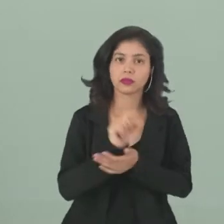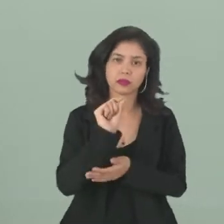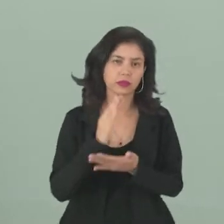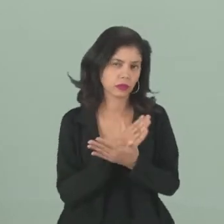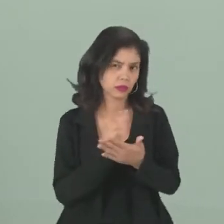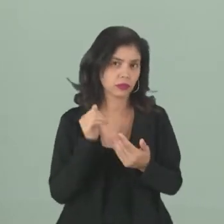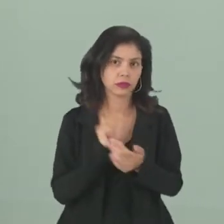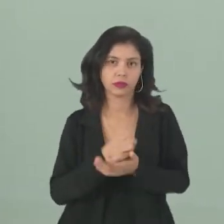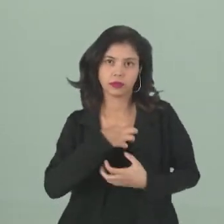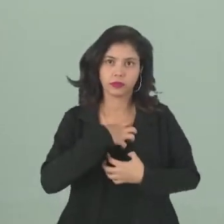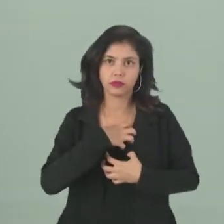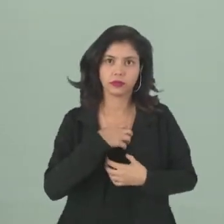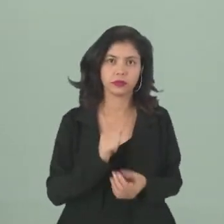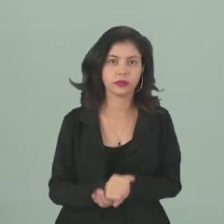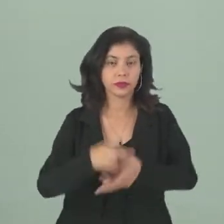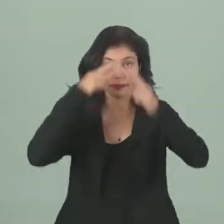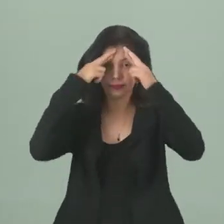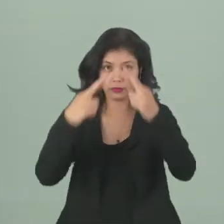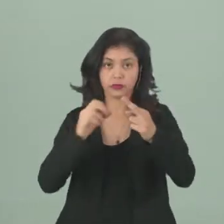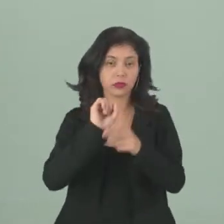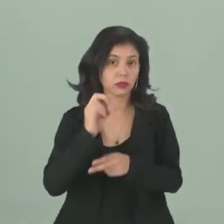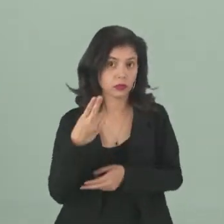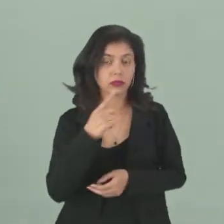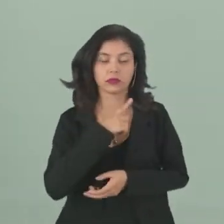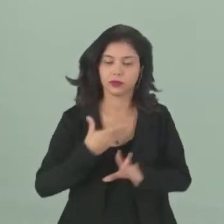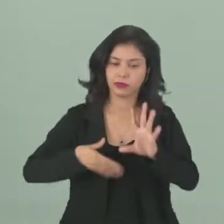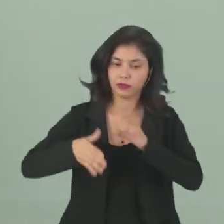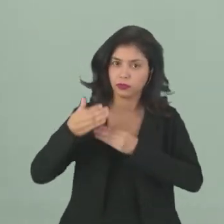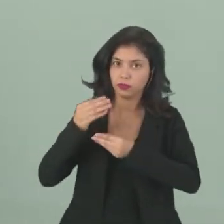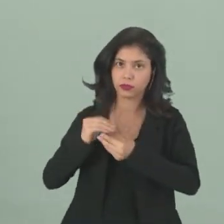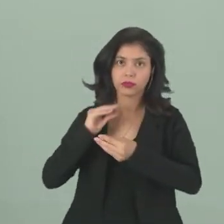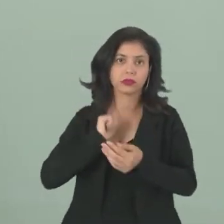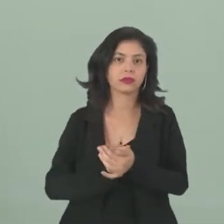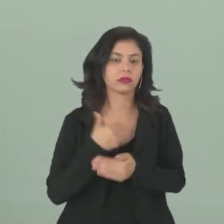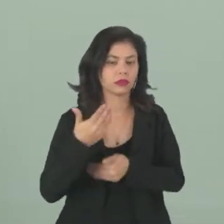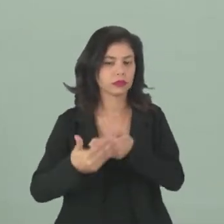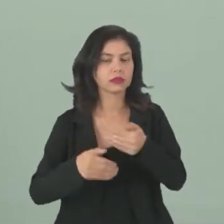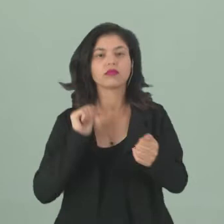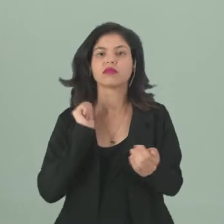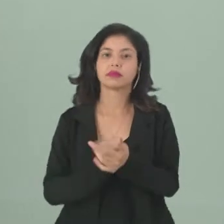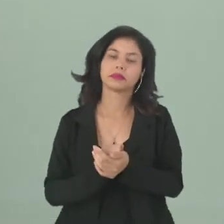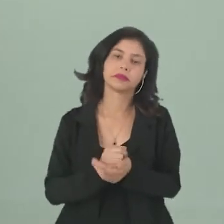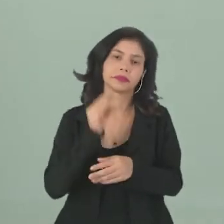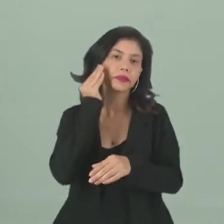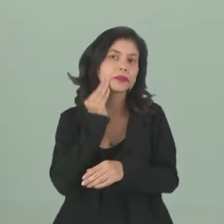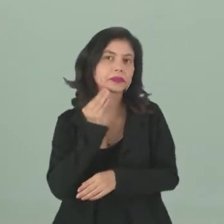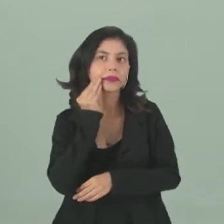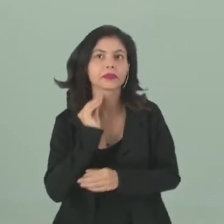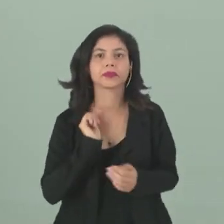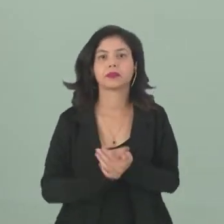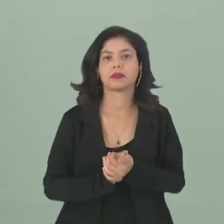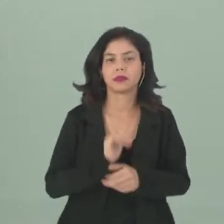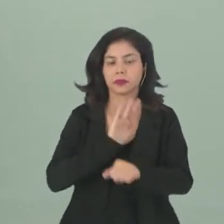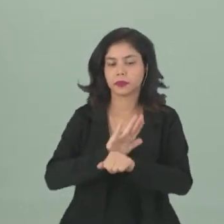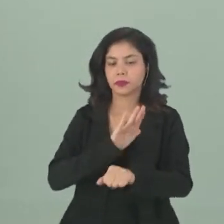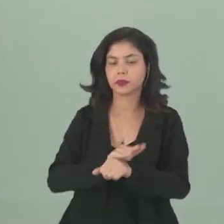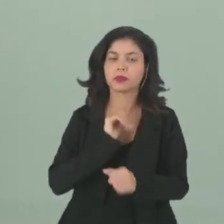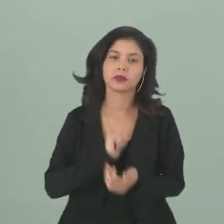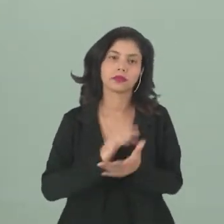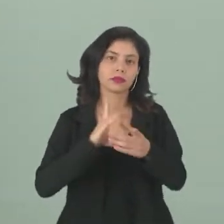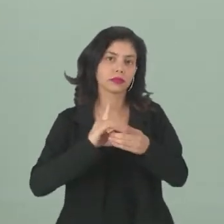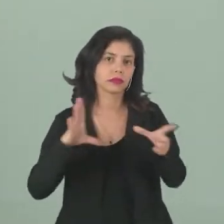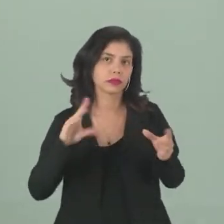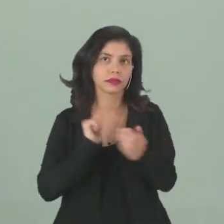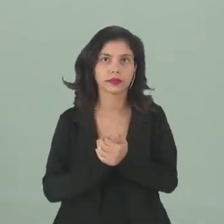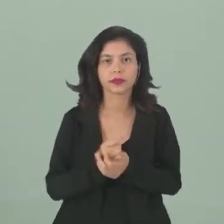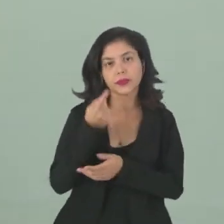que essa democracia não foi respeitada ou que houve um retrocesso no processo de tentativa de consolidação da